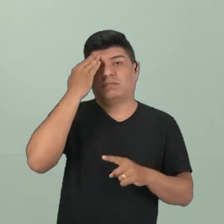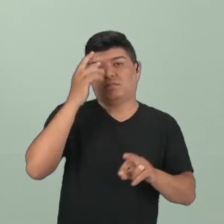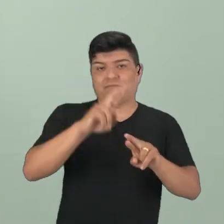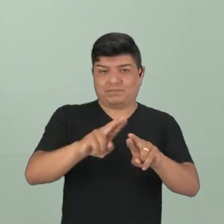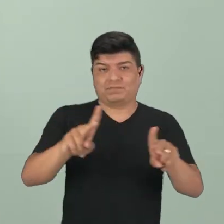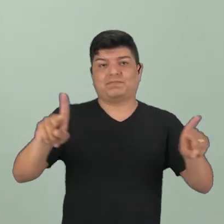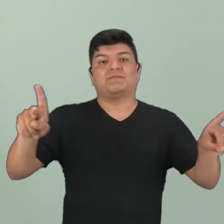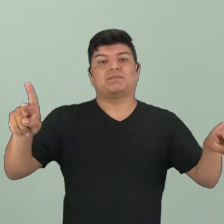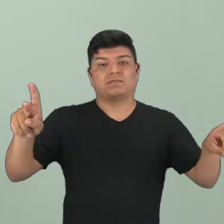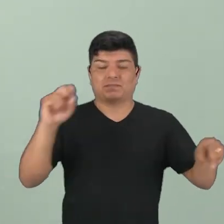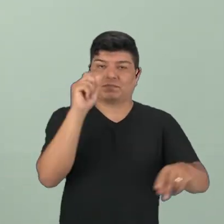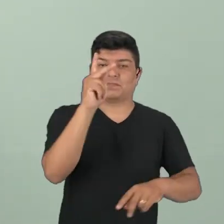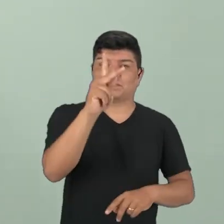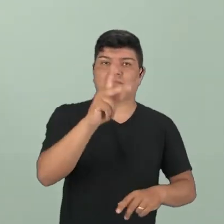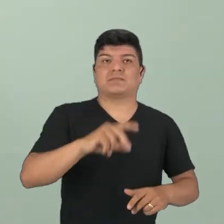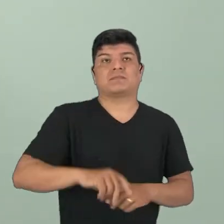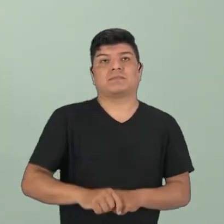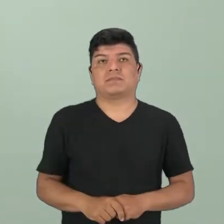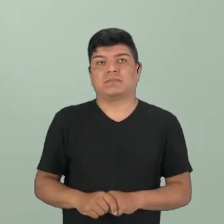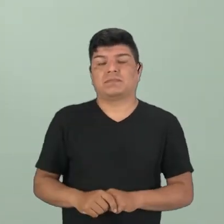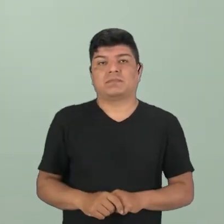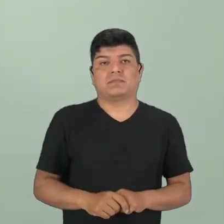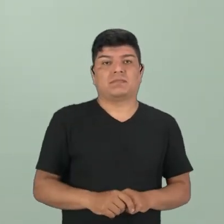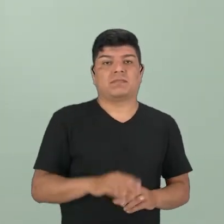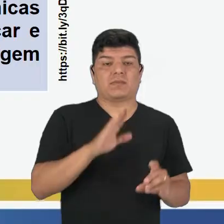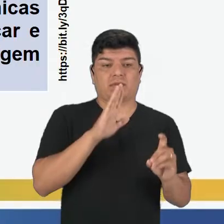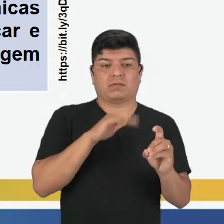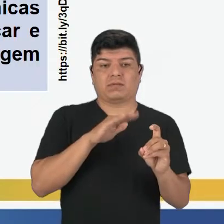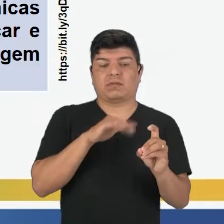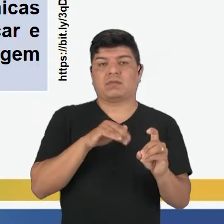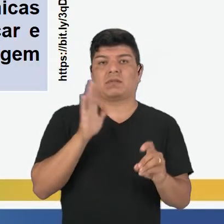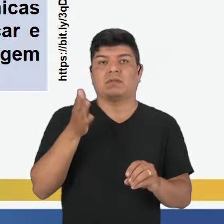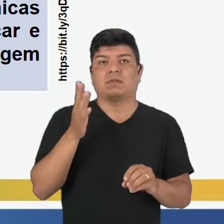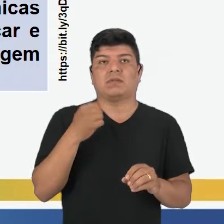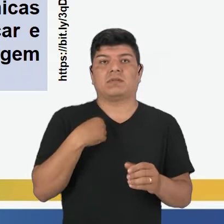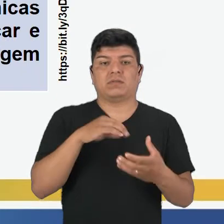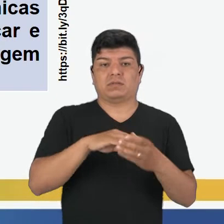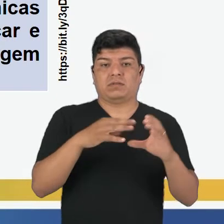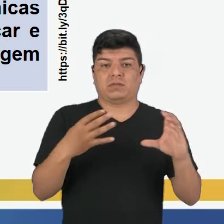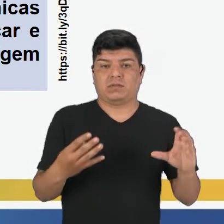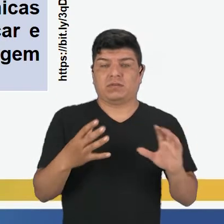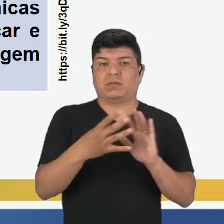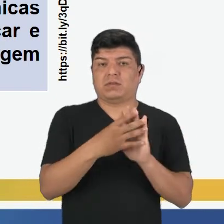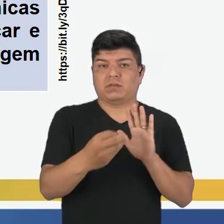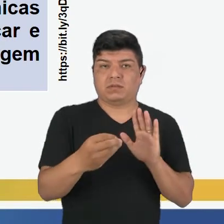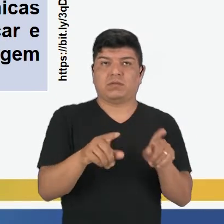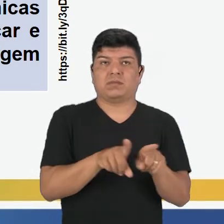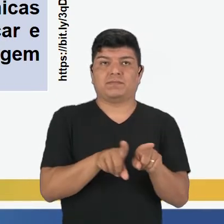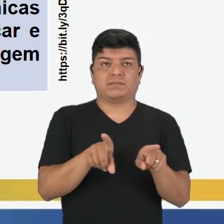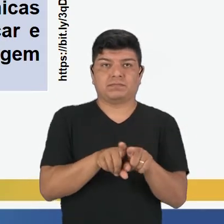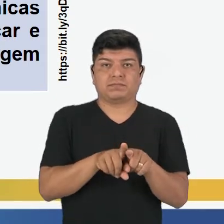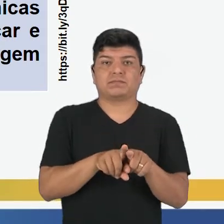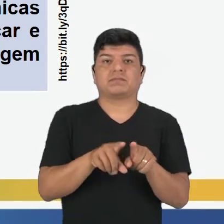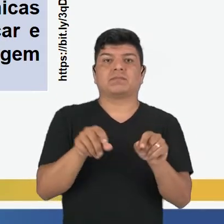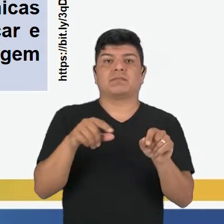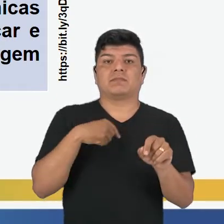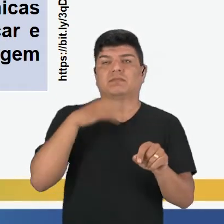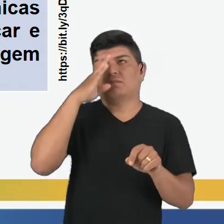maneira diferente, ok? O mito, nós já vimos, é uma narrativa de caráter simbólico imagético. É